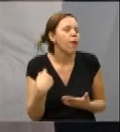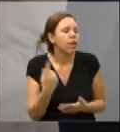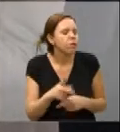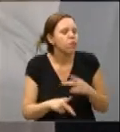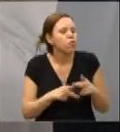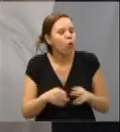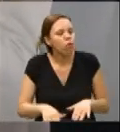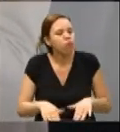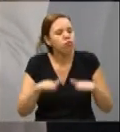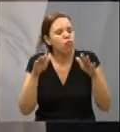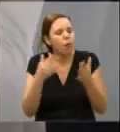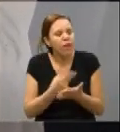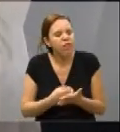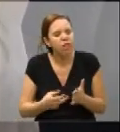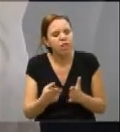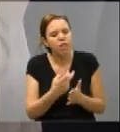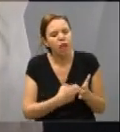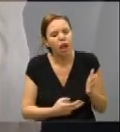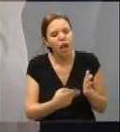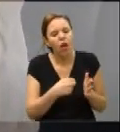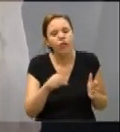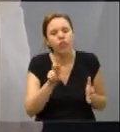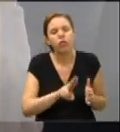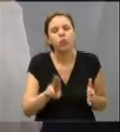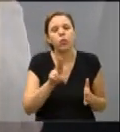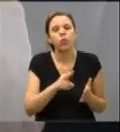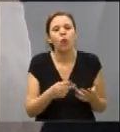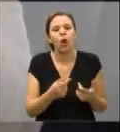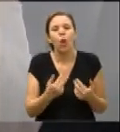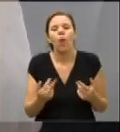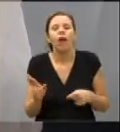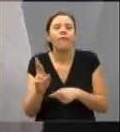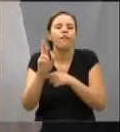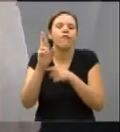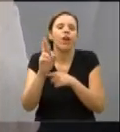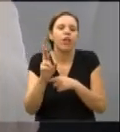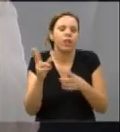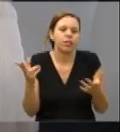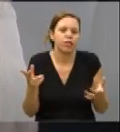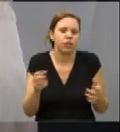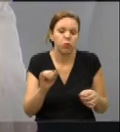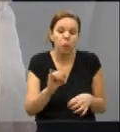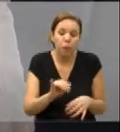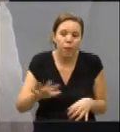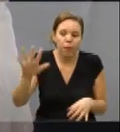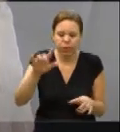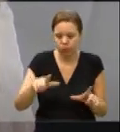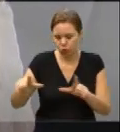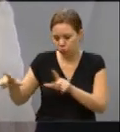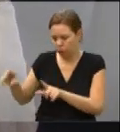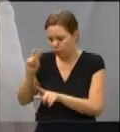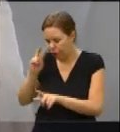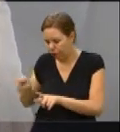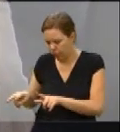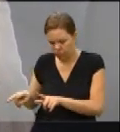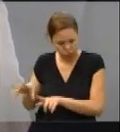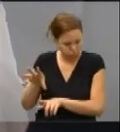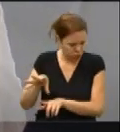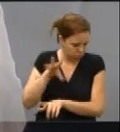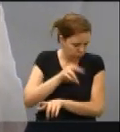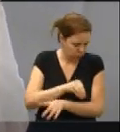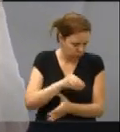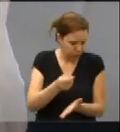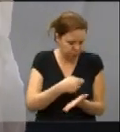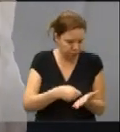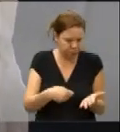você começou, você usava alguma referência, colocava alguma imagem do lado, uma ilustração para